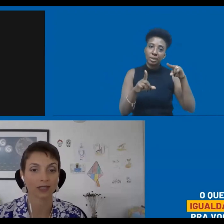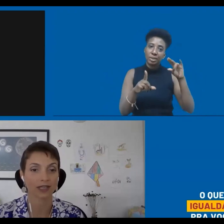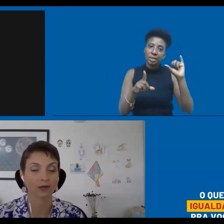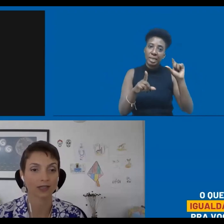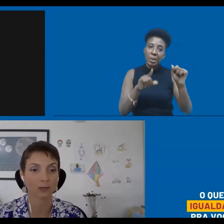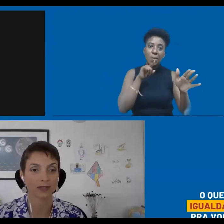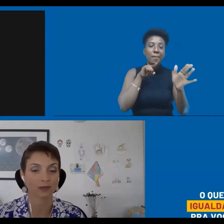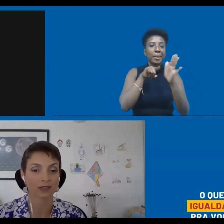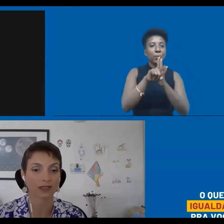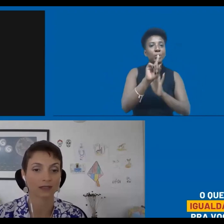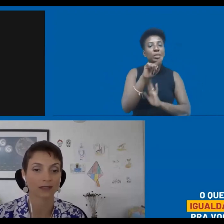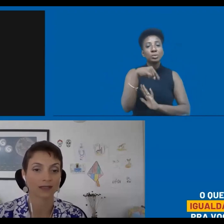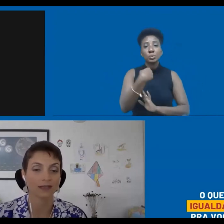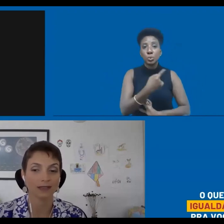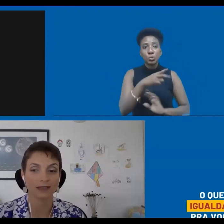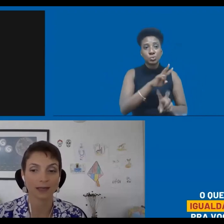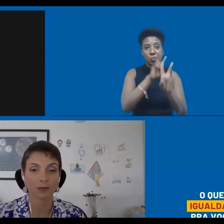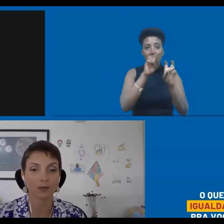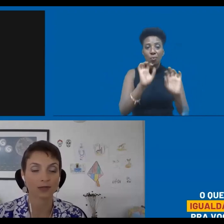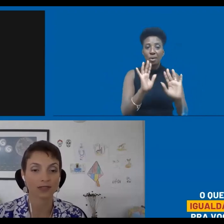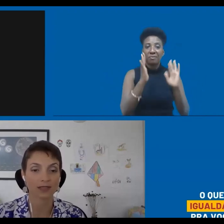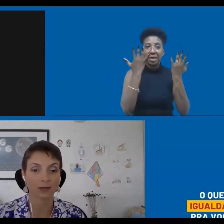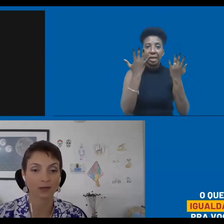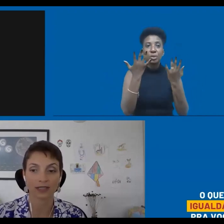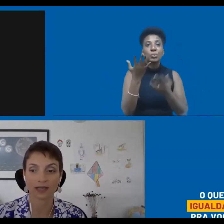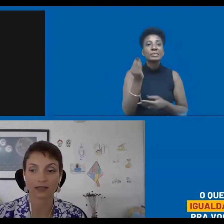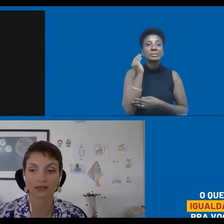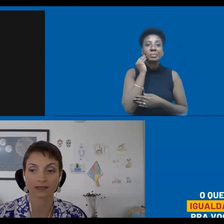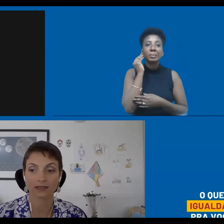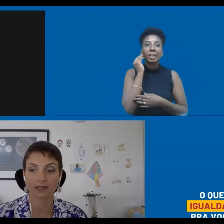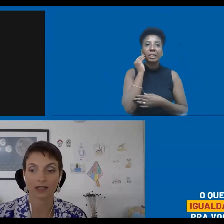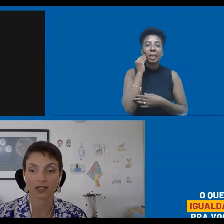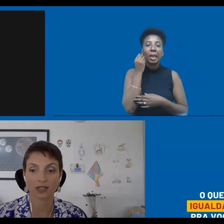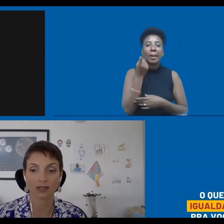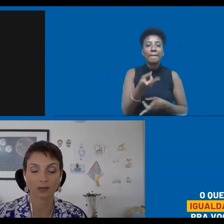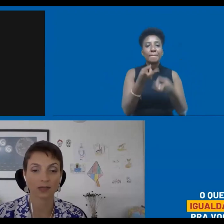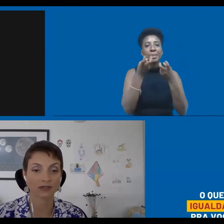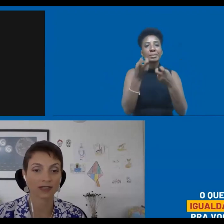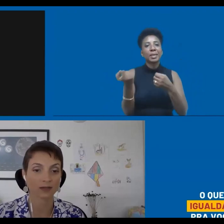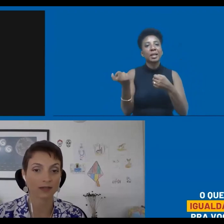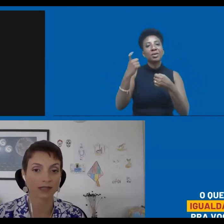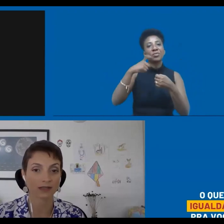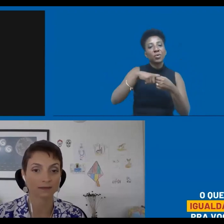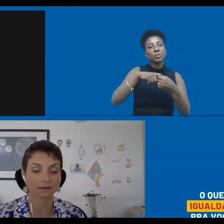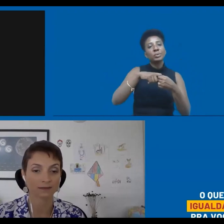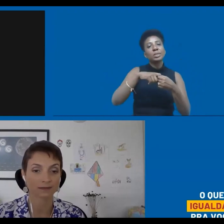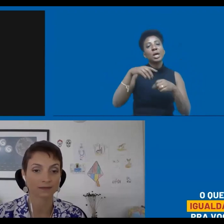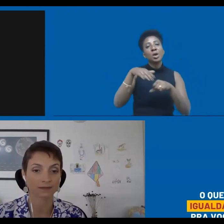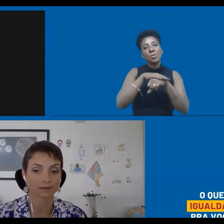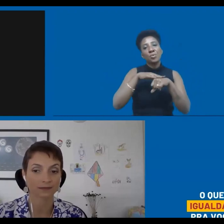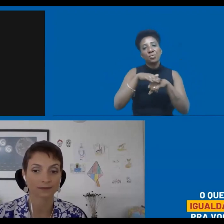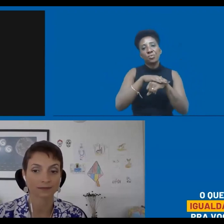nosso evento, o que é igualdade para você e se a Buba conseguir se reconectar. A gente retoma a conversa com ela.